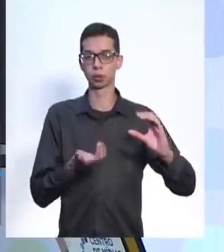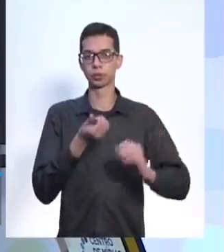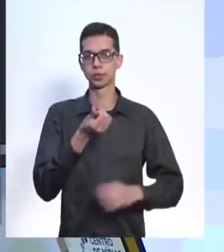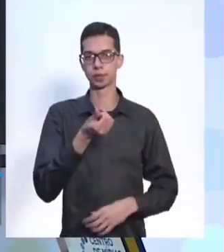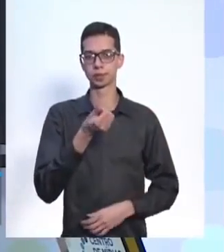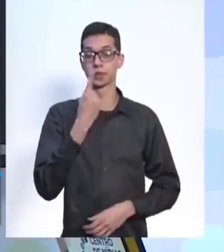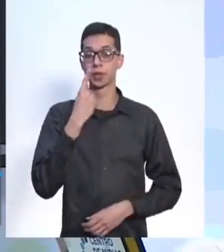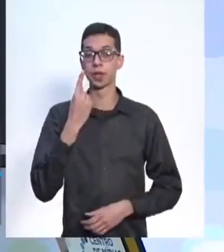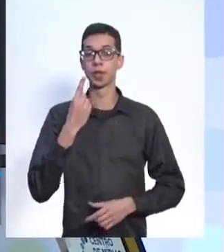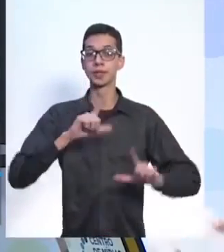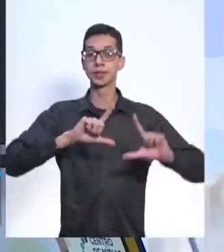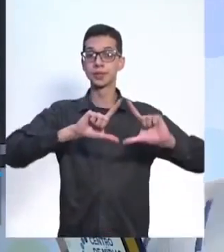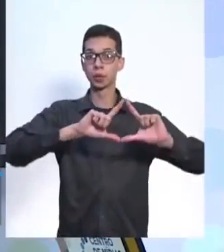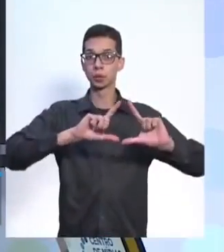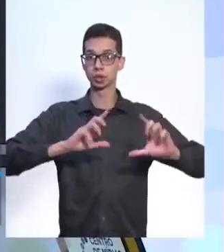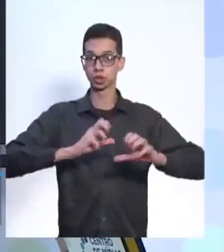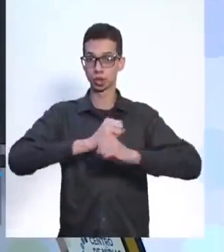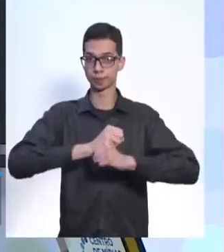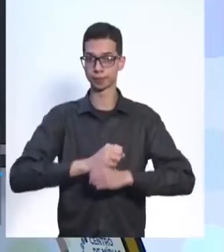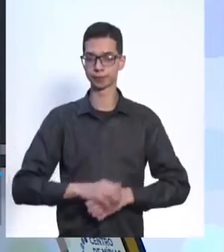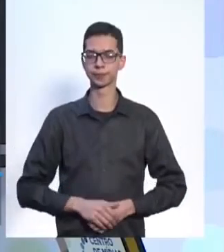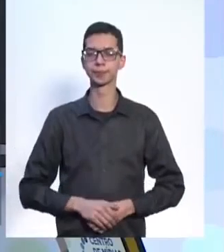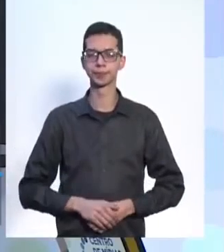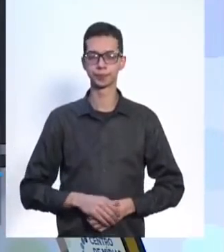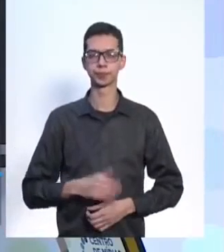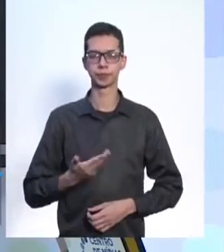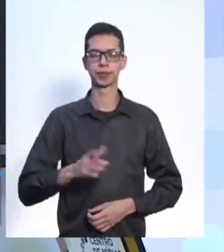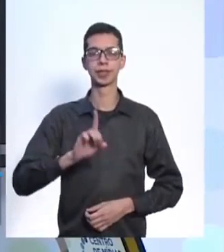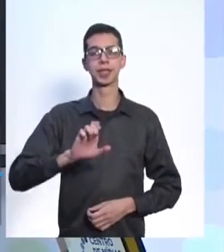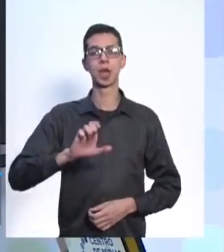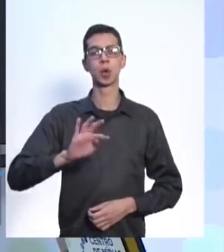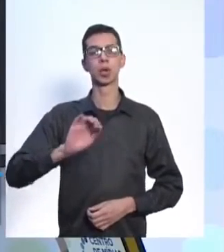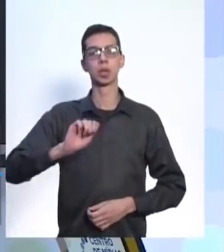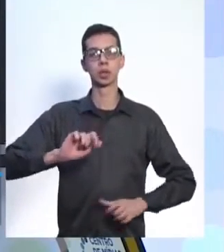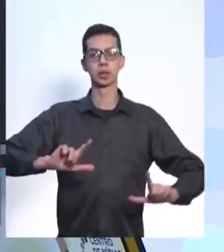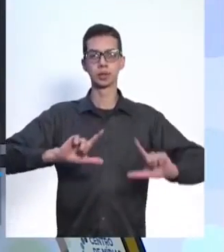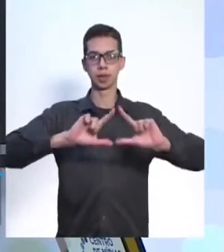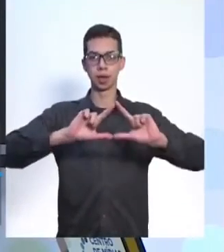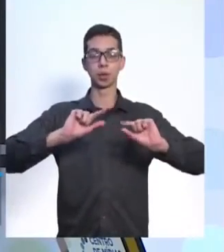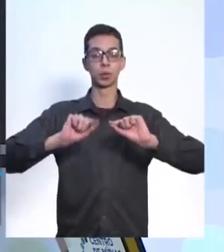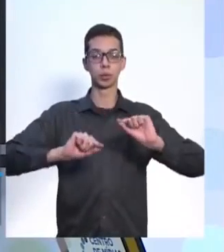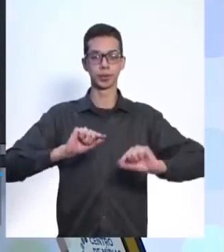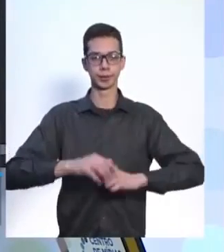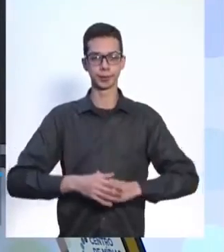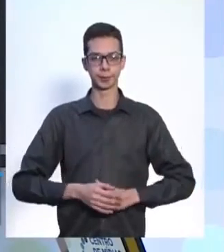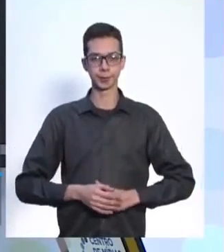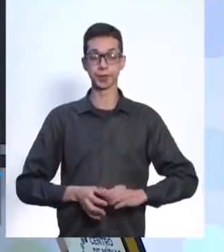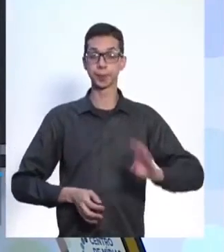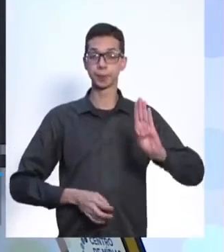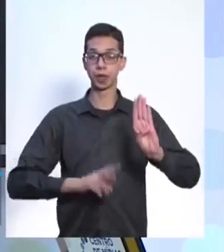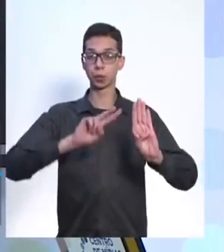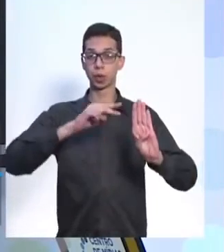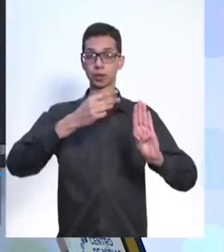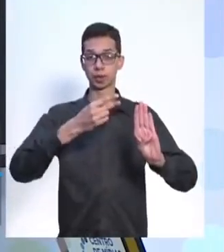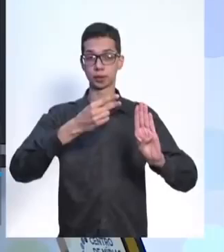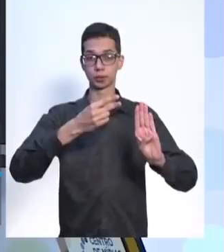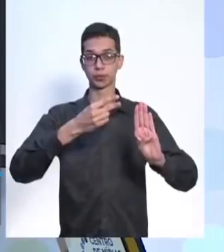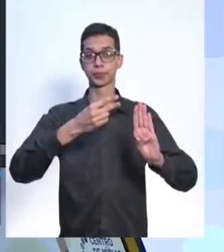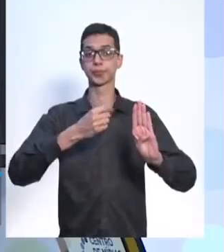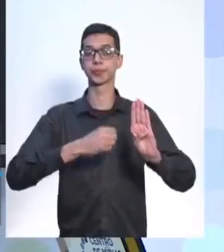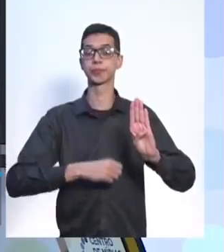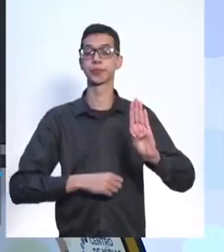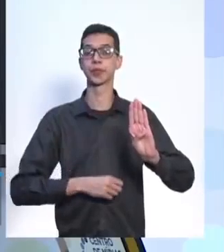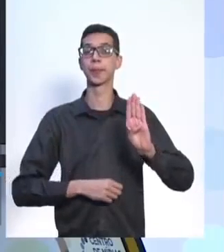calcular o delta? Então, o delta vai ficar b ao quadrado, b vale 5, menos